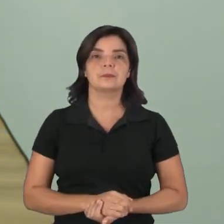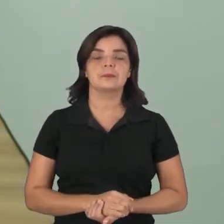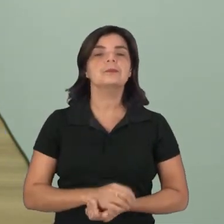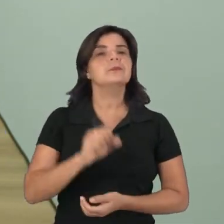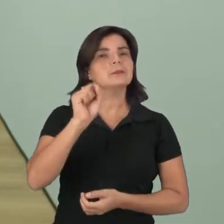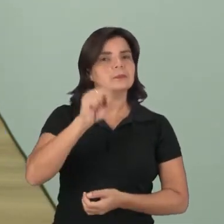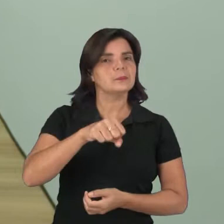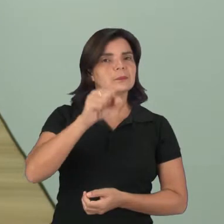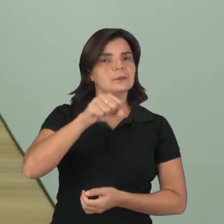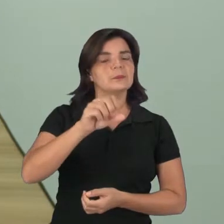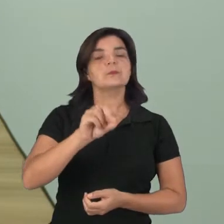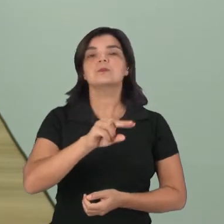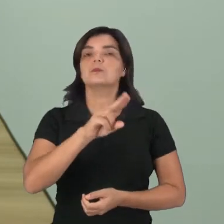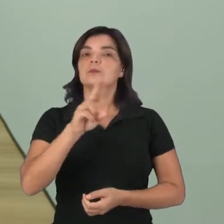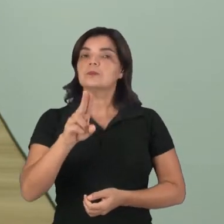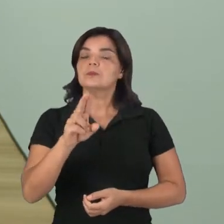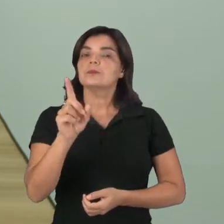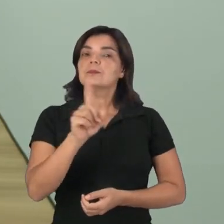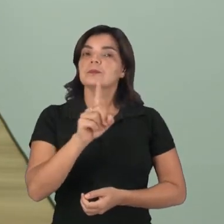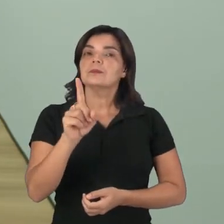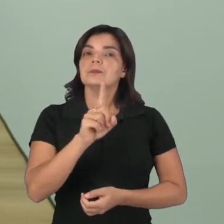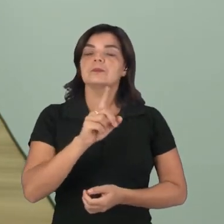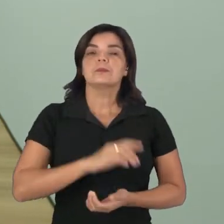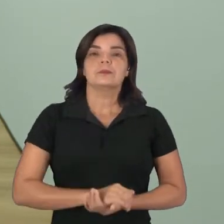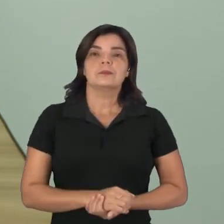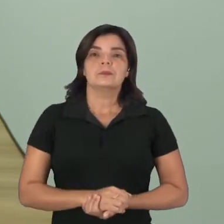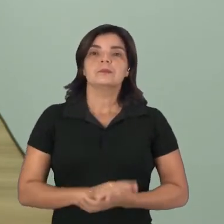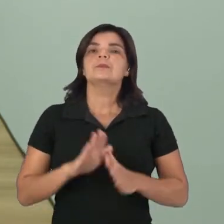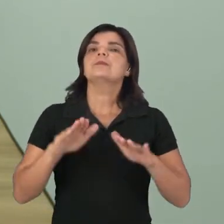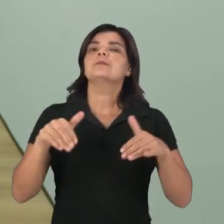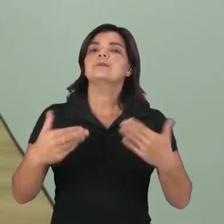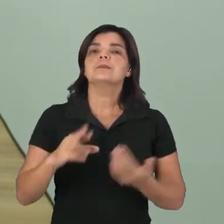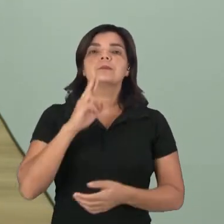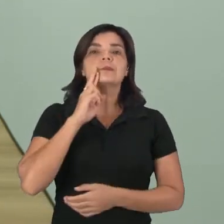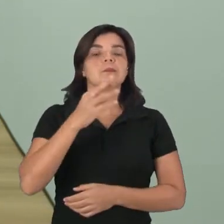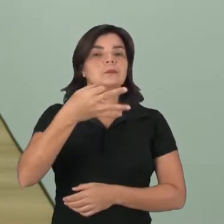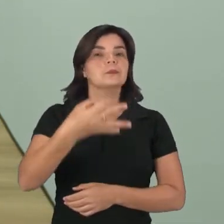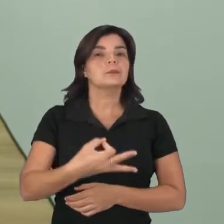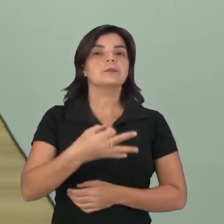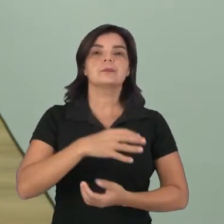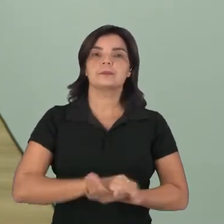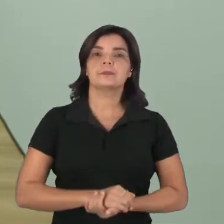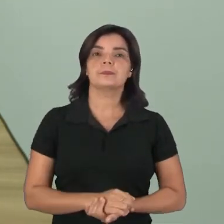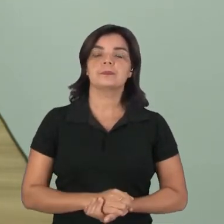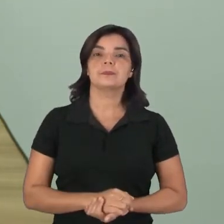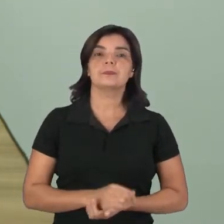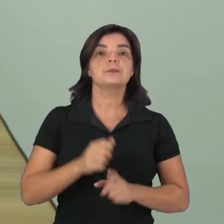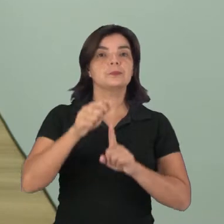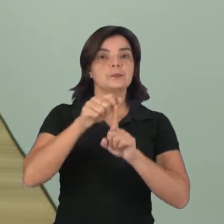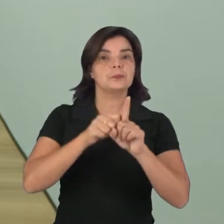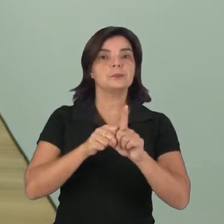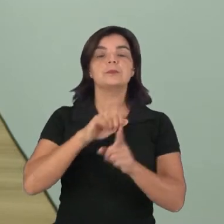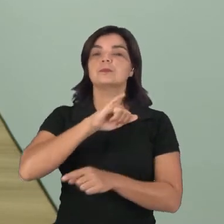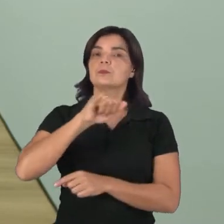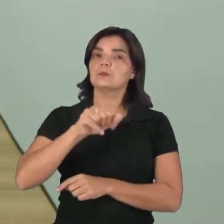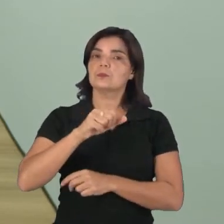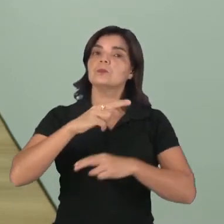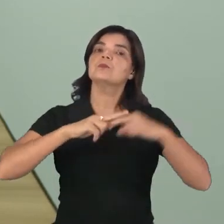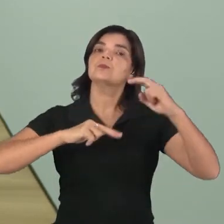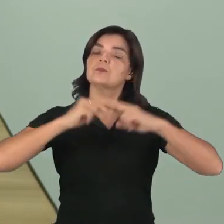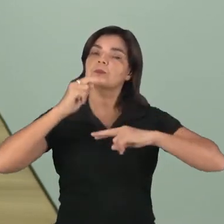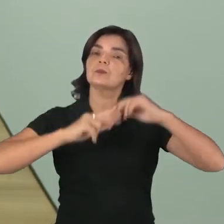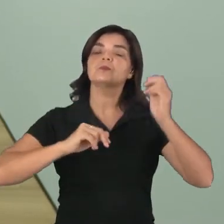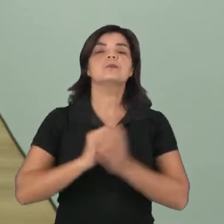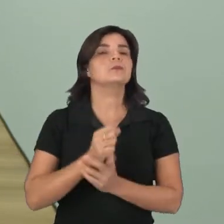sim ou não Qual a resposta certa o mês de junho tem